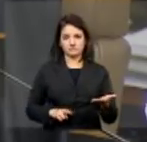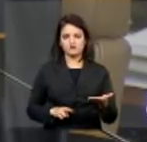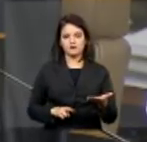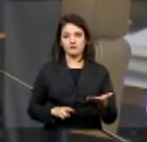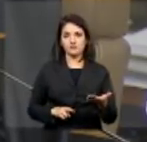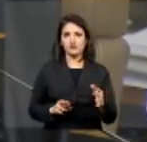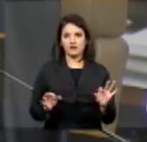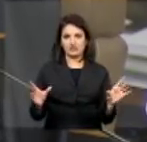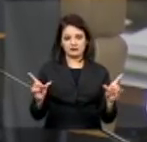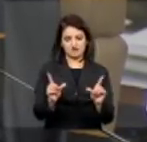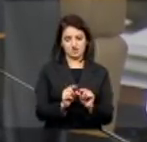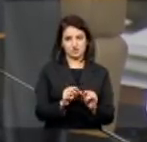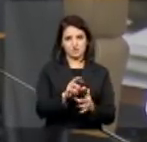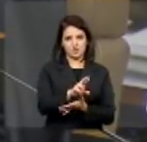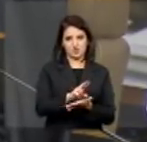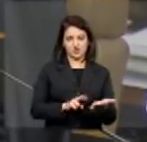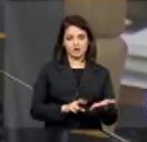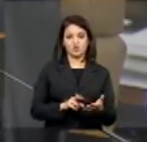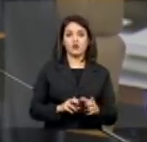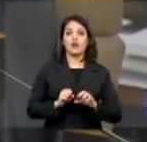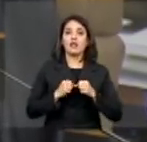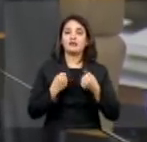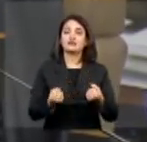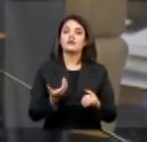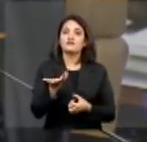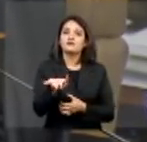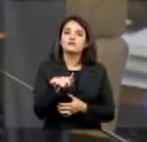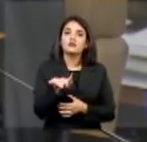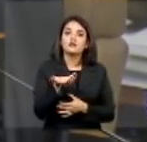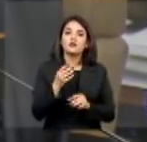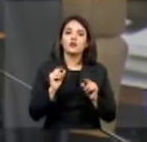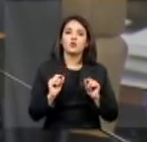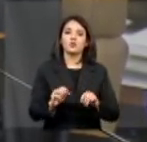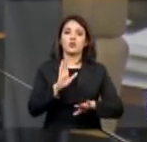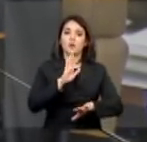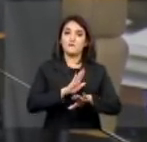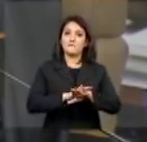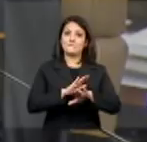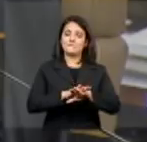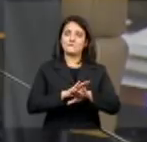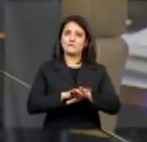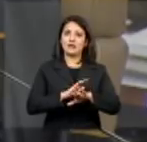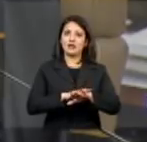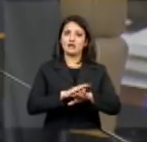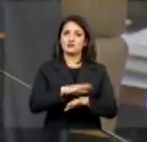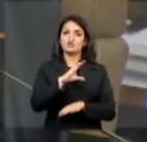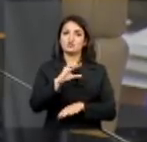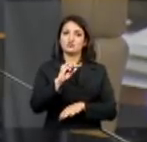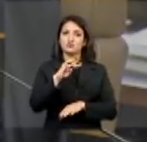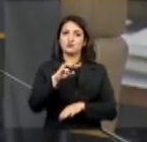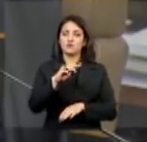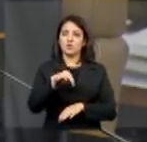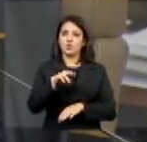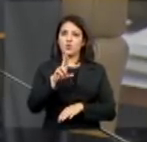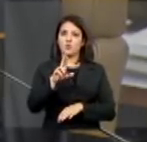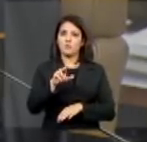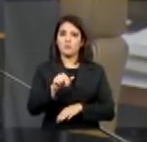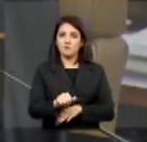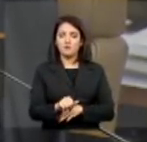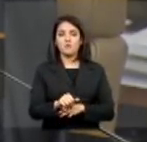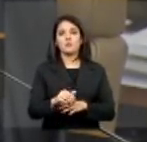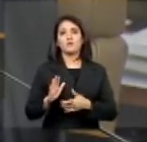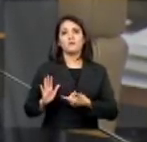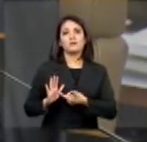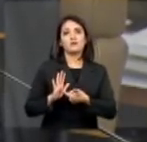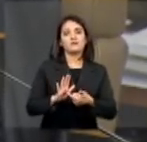a defesa dos que a fixação de prazo comum para apresentação de alegações finais entre as